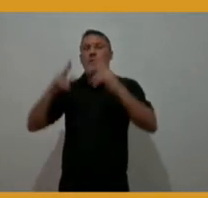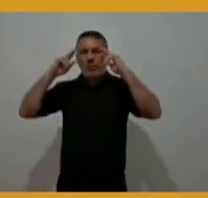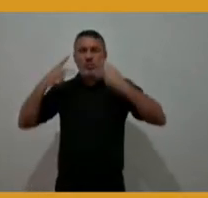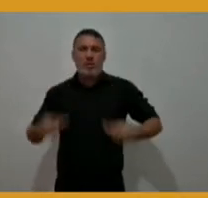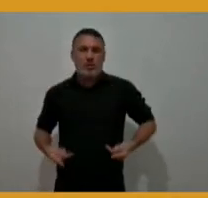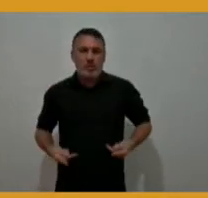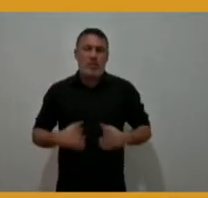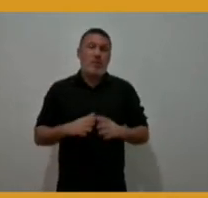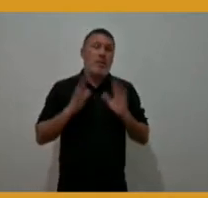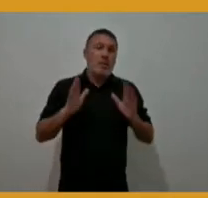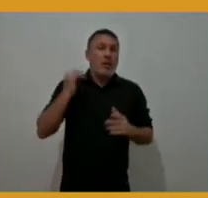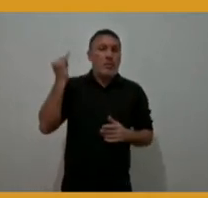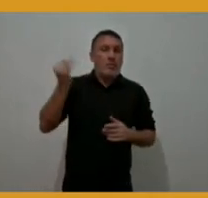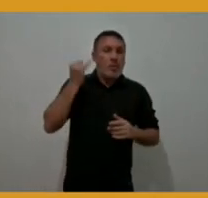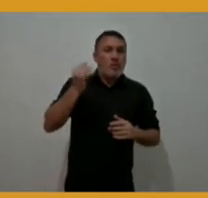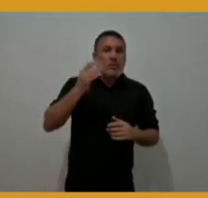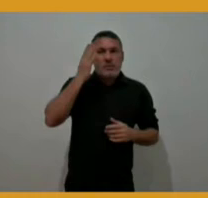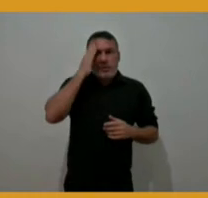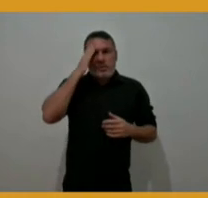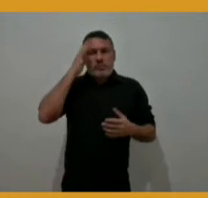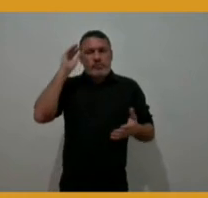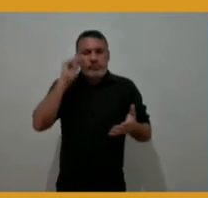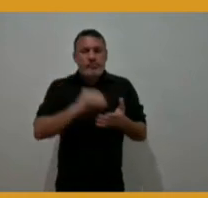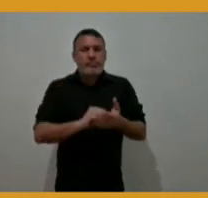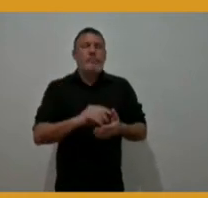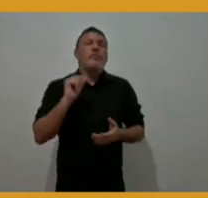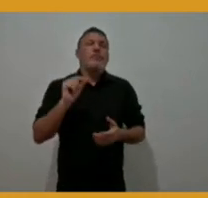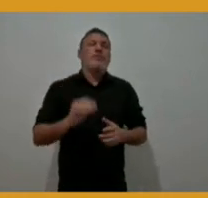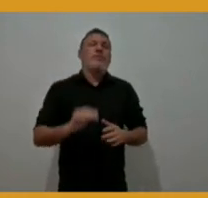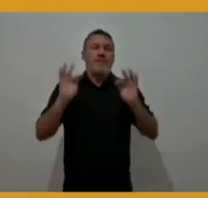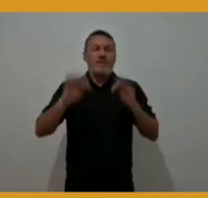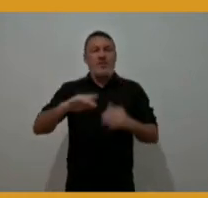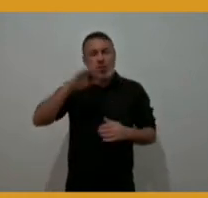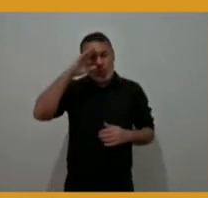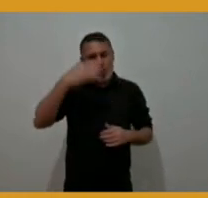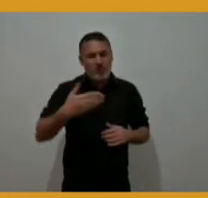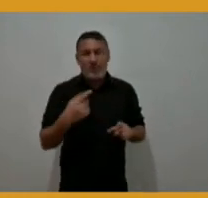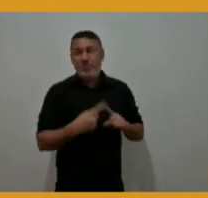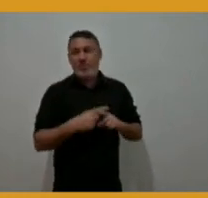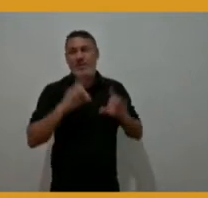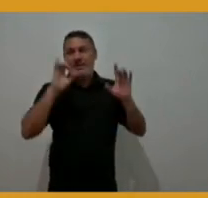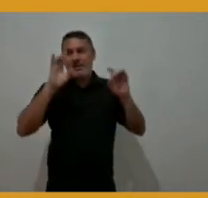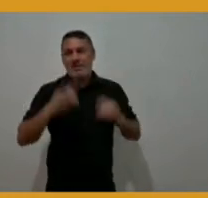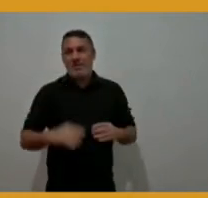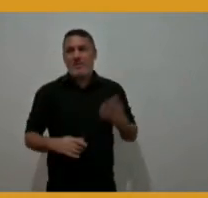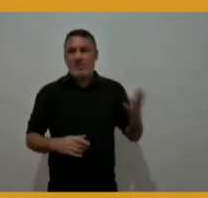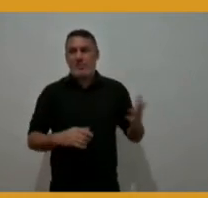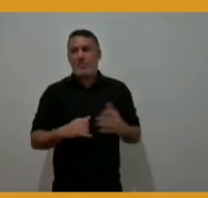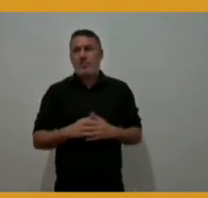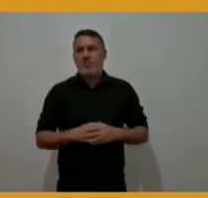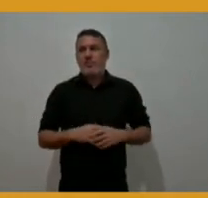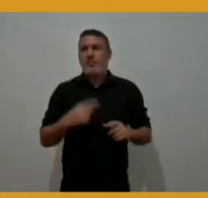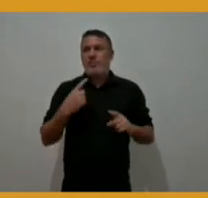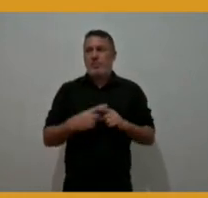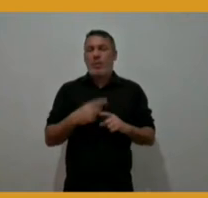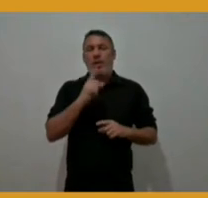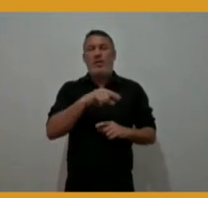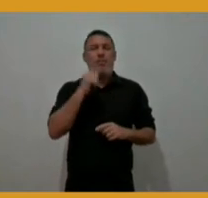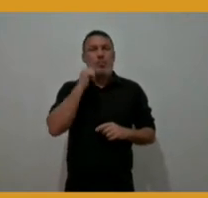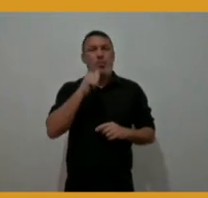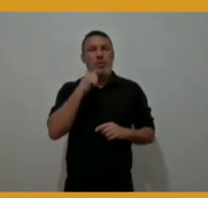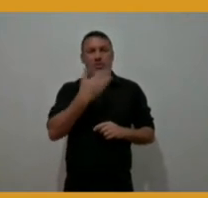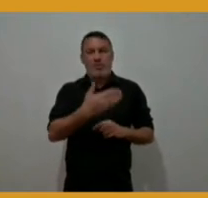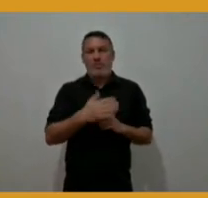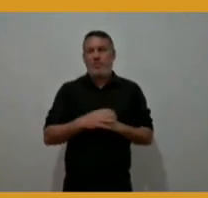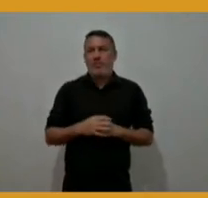importante registrar que deixamos para o fim também essa homenagem porque ela é especial, porque ela é feminina. Afinal,